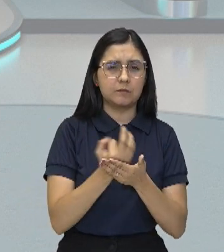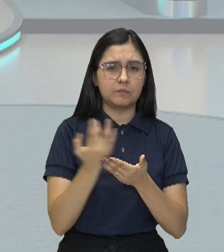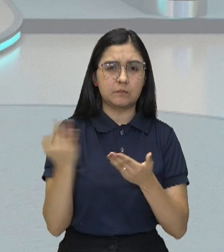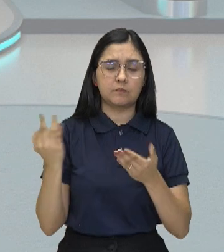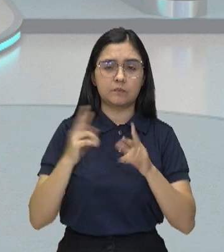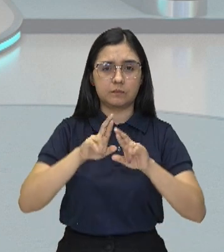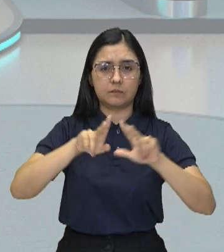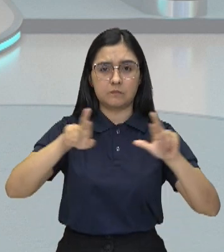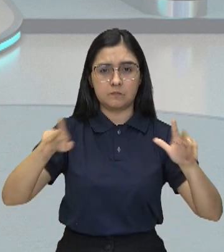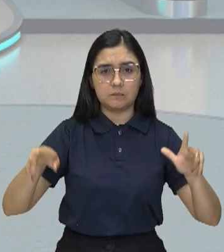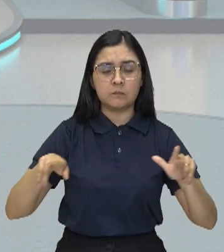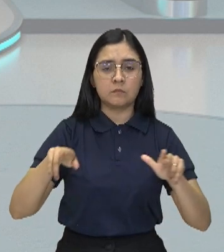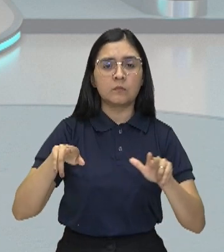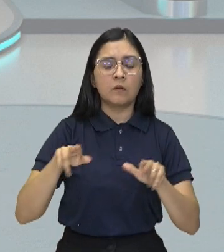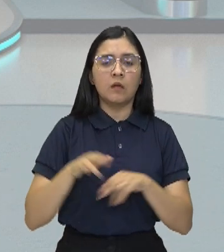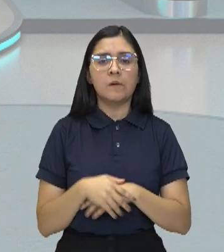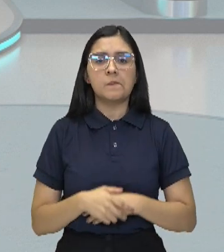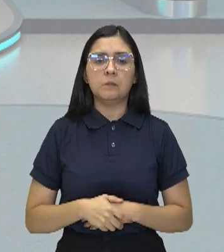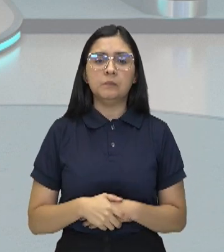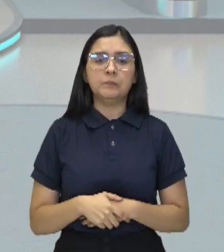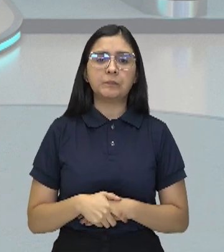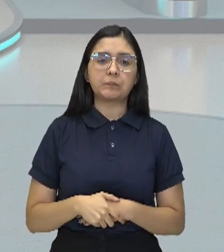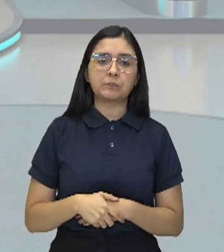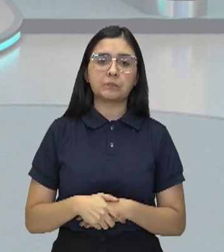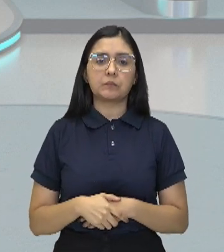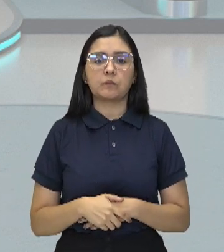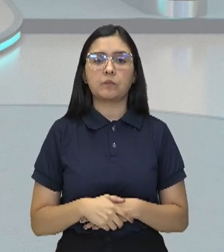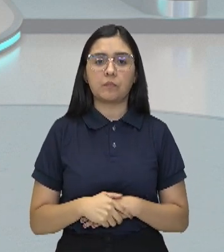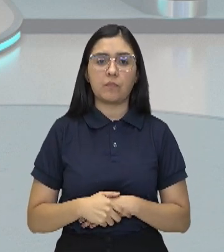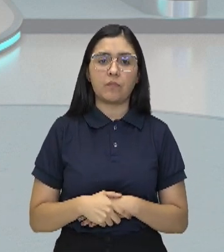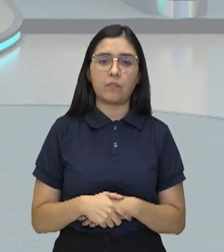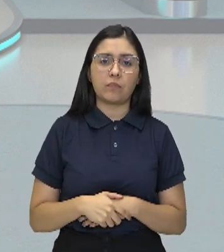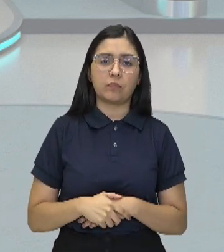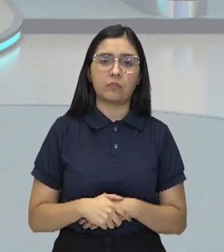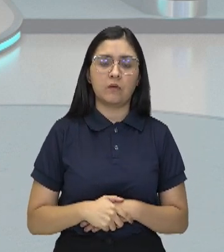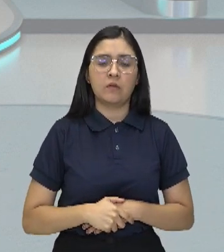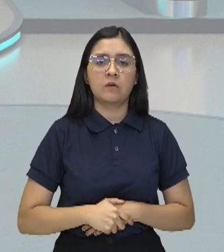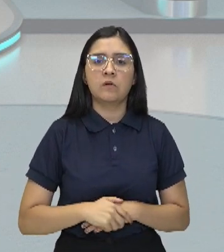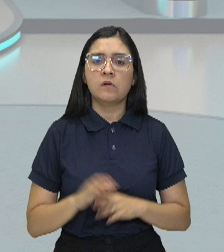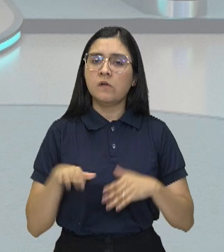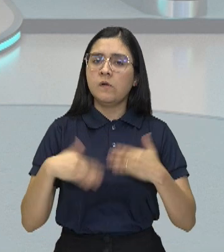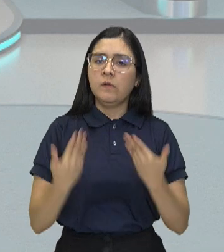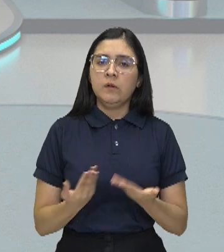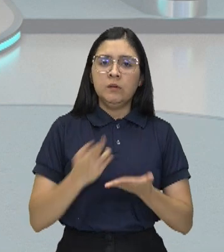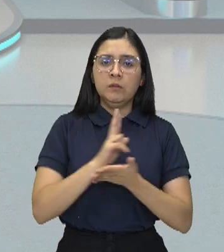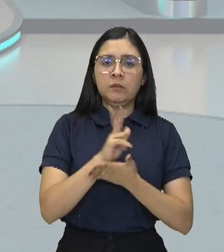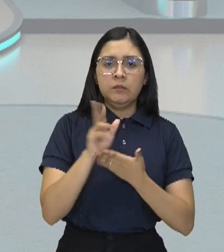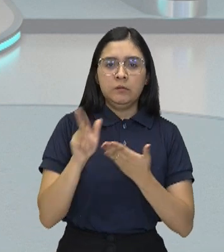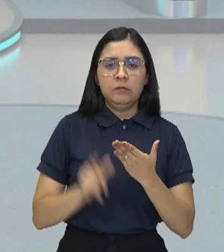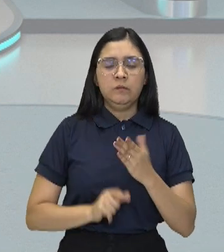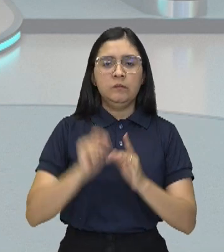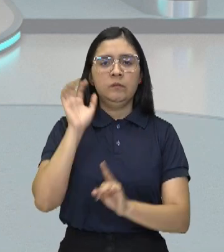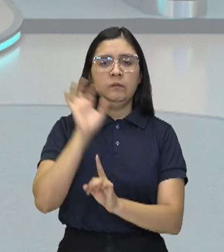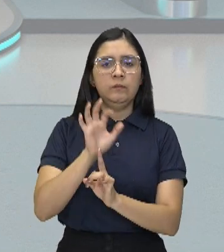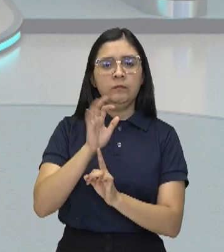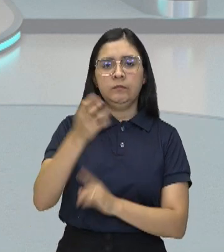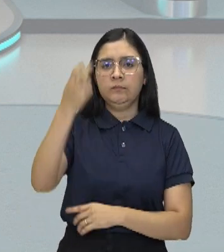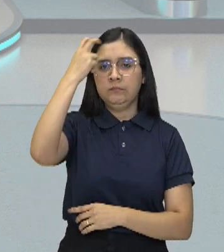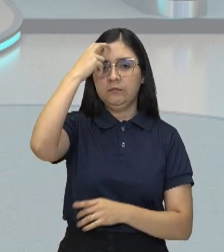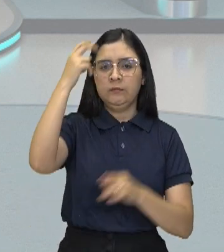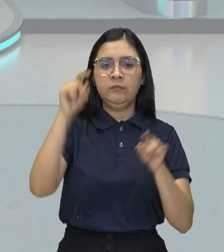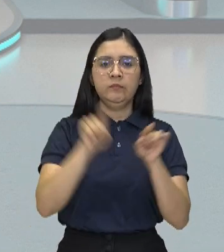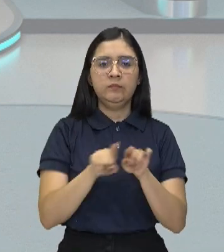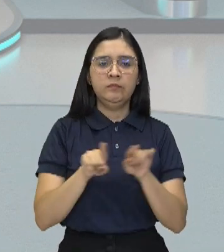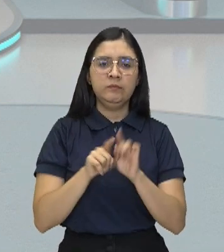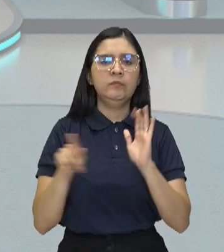né? E muitas produções, muitas influências culturais também